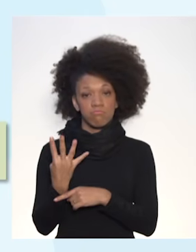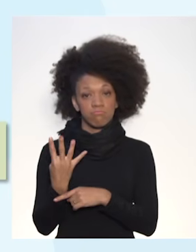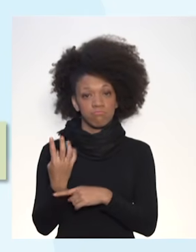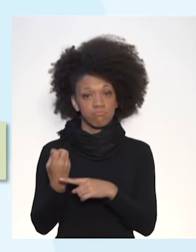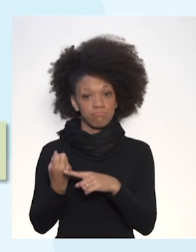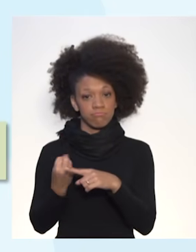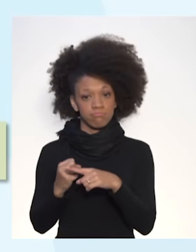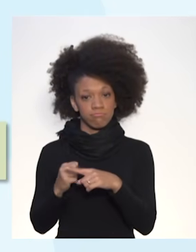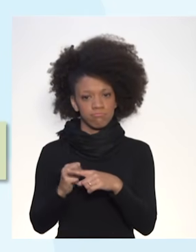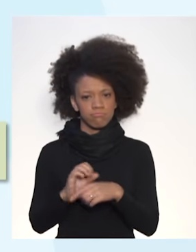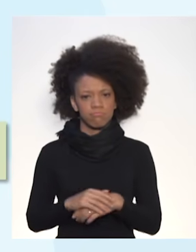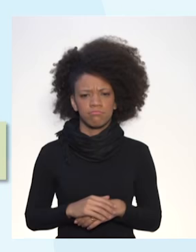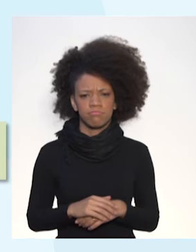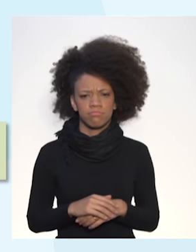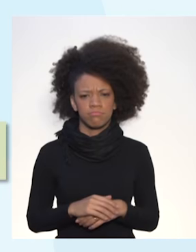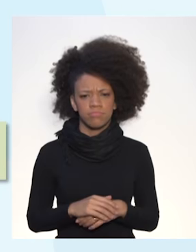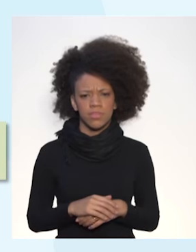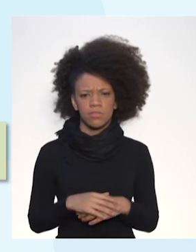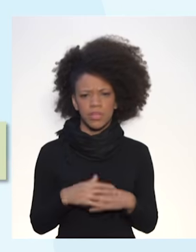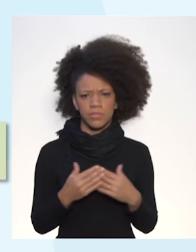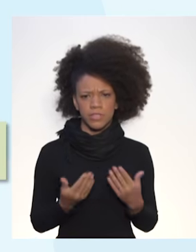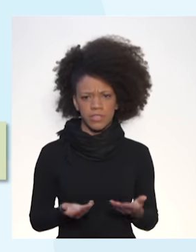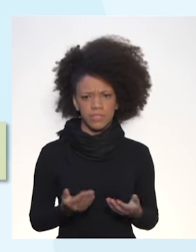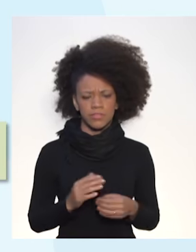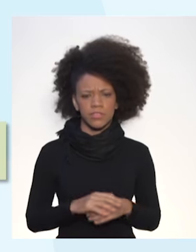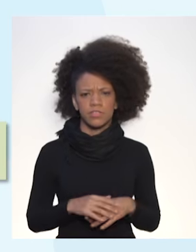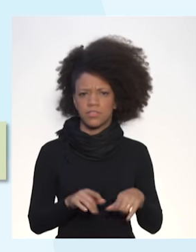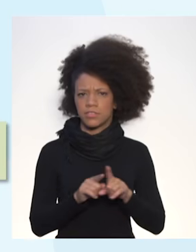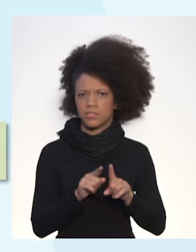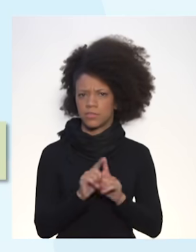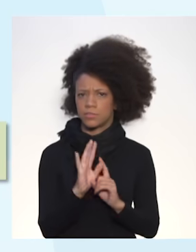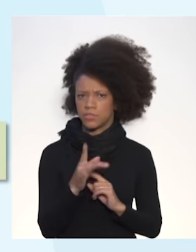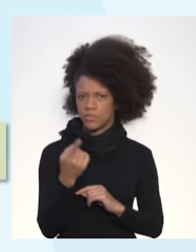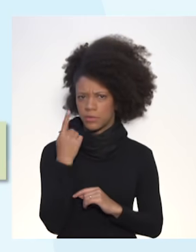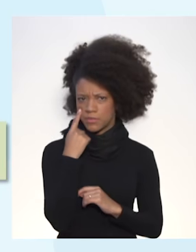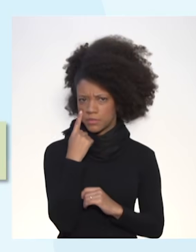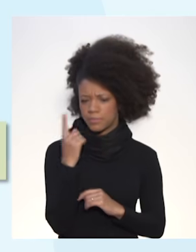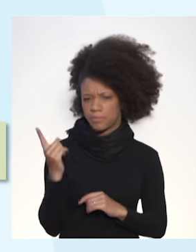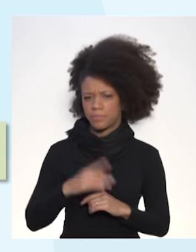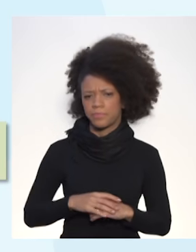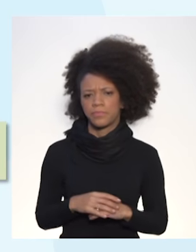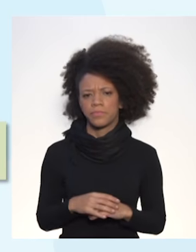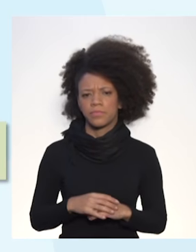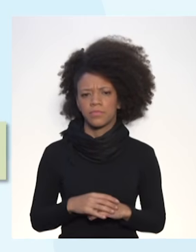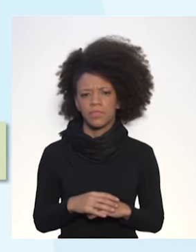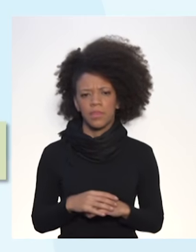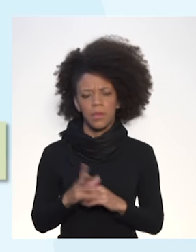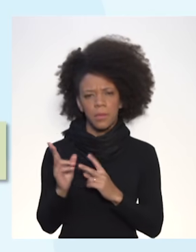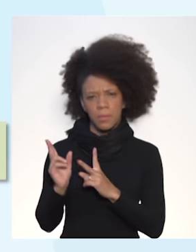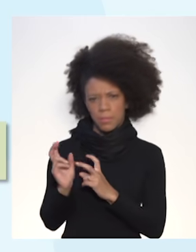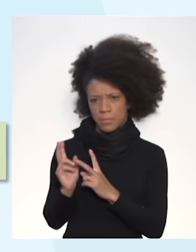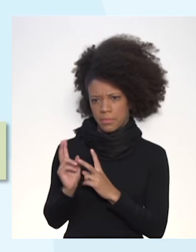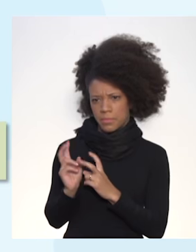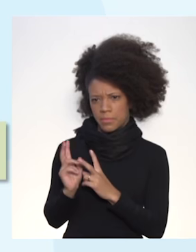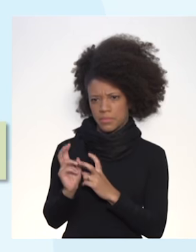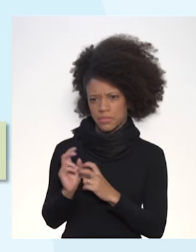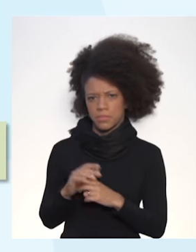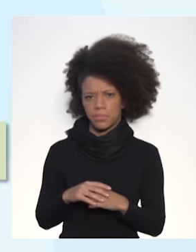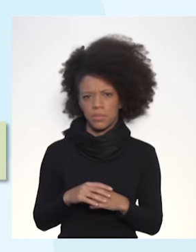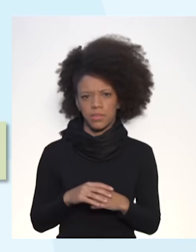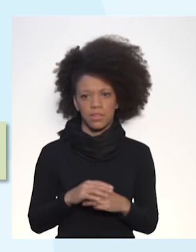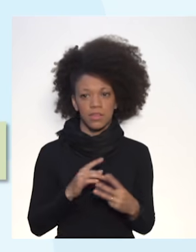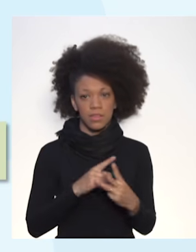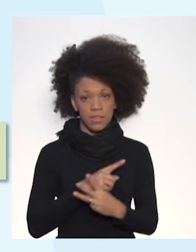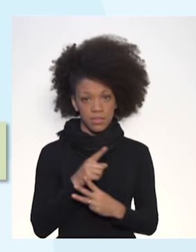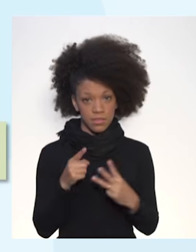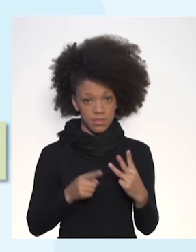1/2, 2/4 e 6/8, né? Então, já indo direto ao ponto, pessoal, dá uma olhadinha. Perceba, né, que as três folhas possuem o